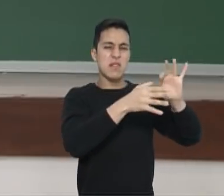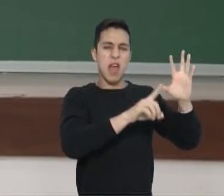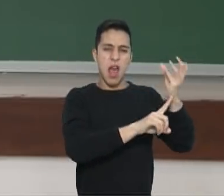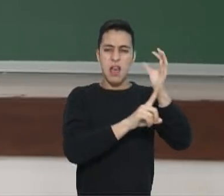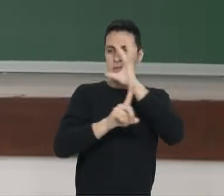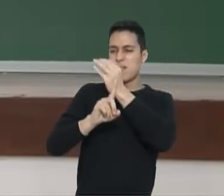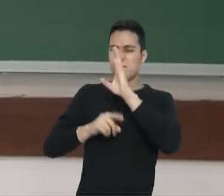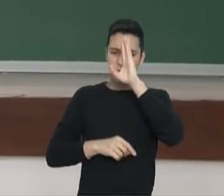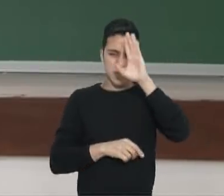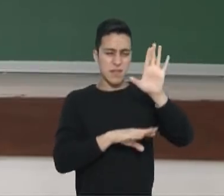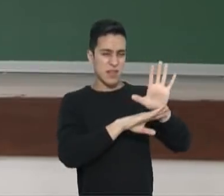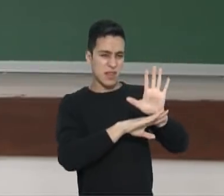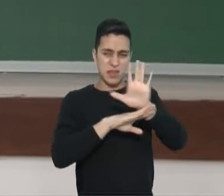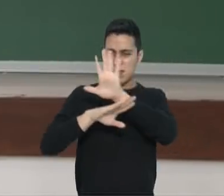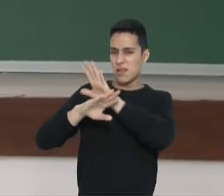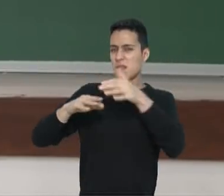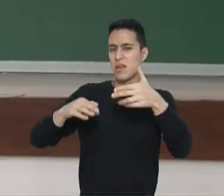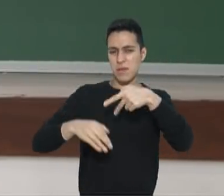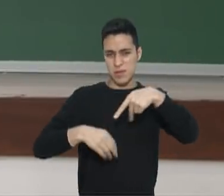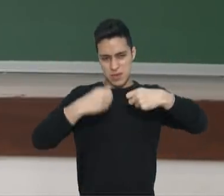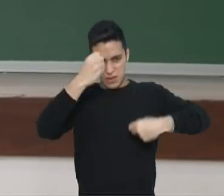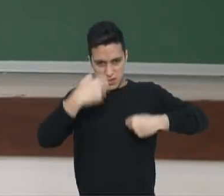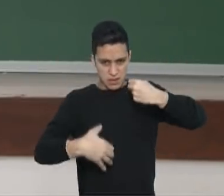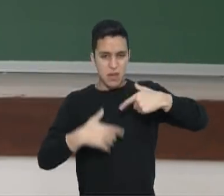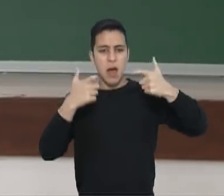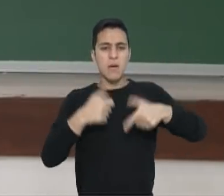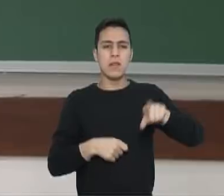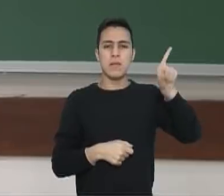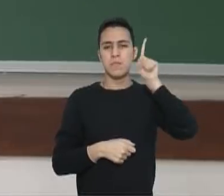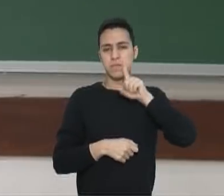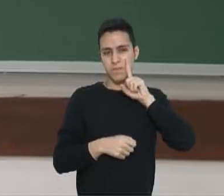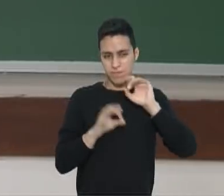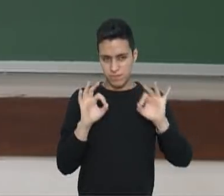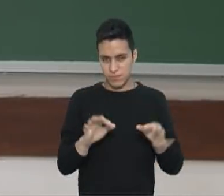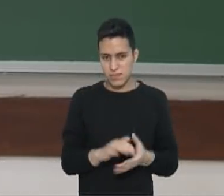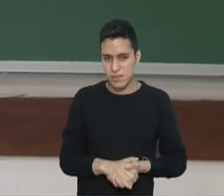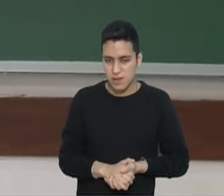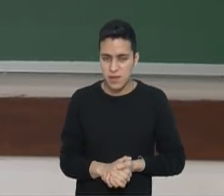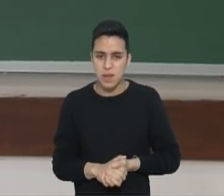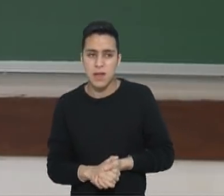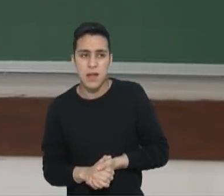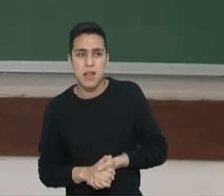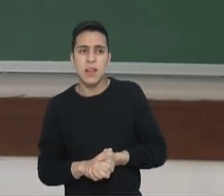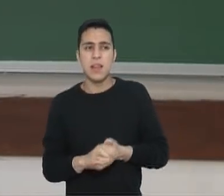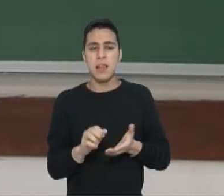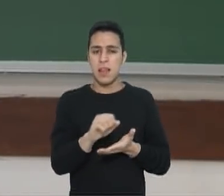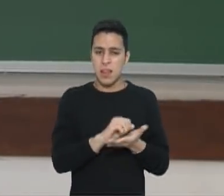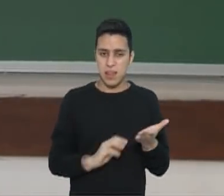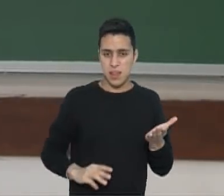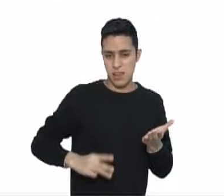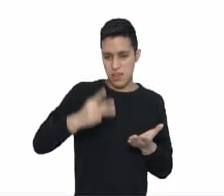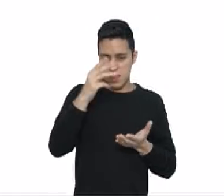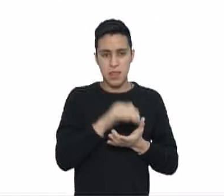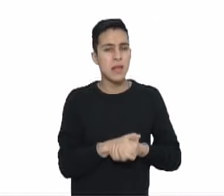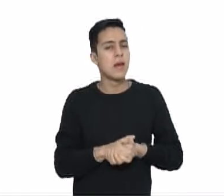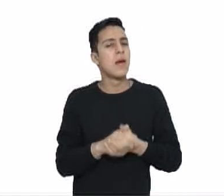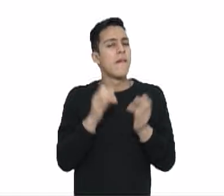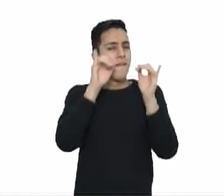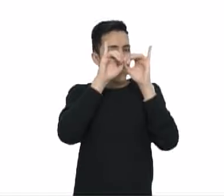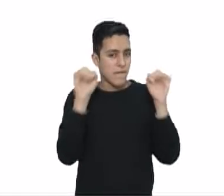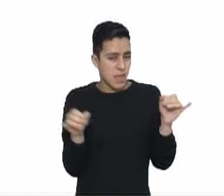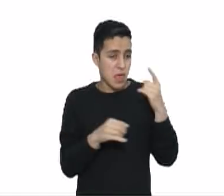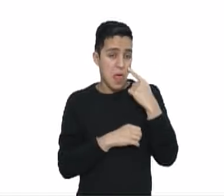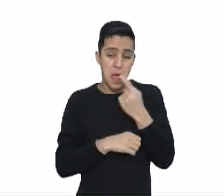aqui no cinema, que o professor lembrou, feito nos Estados Unidos. Okay? Na atividade 3, lembramos, o